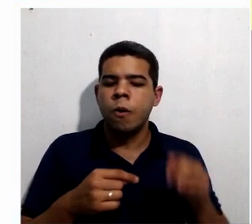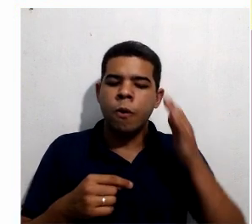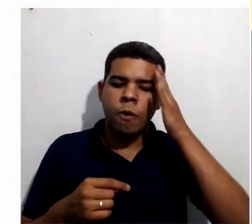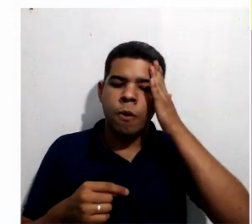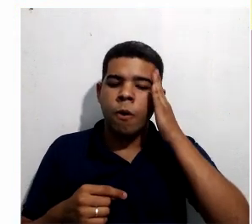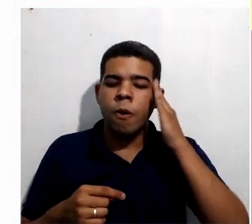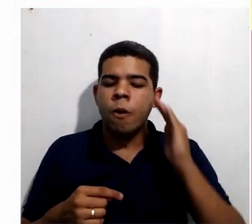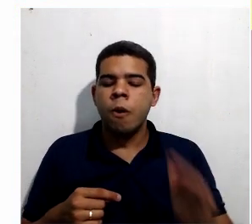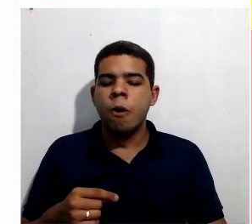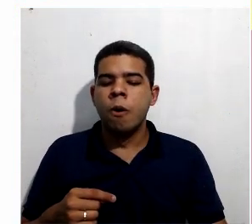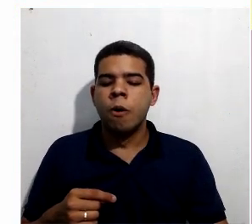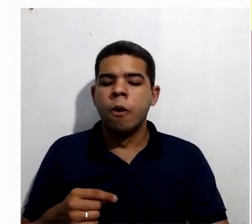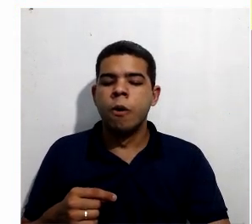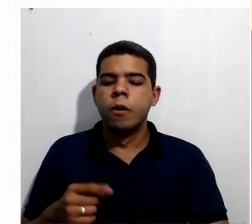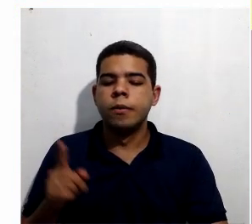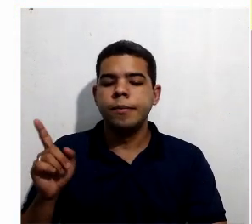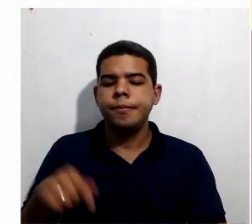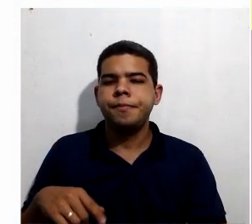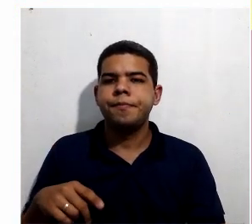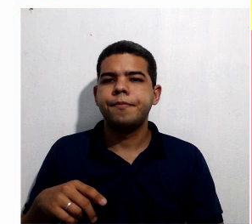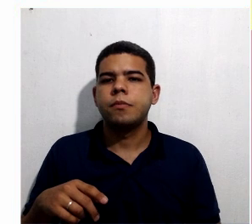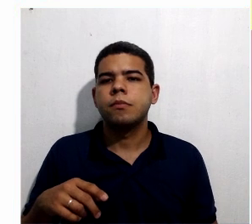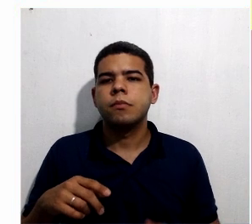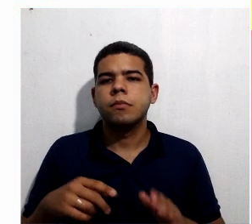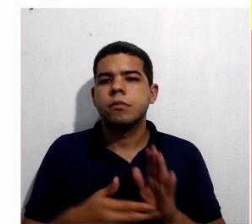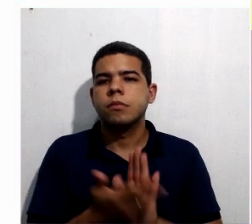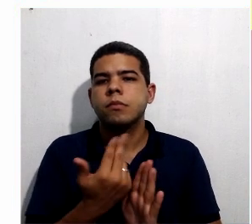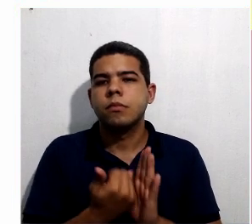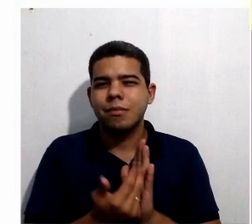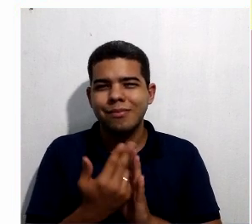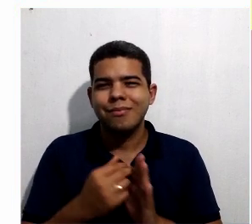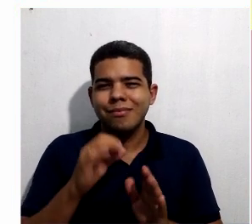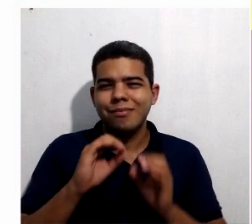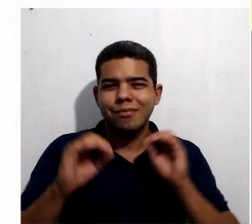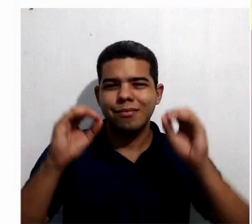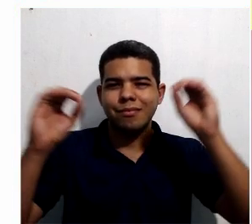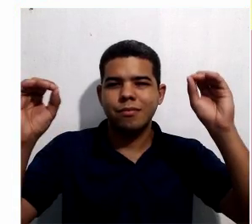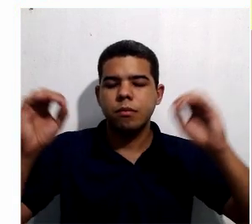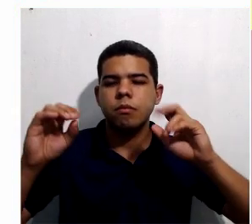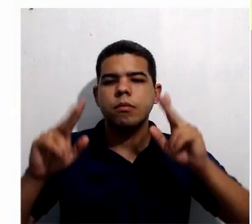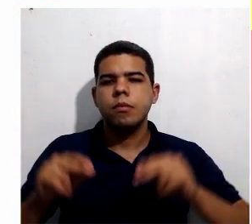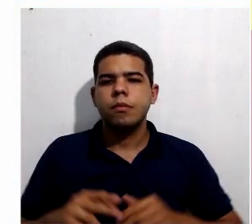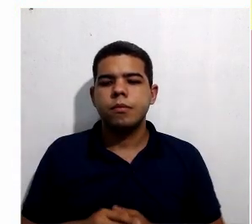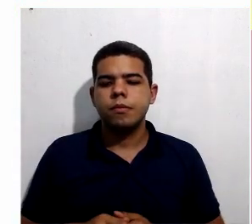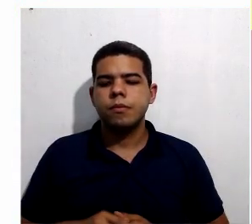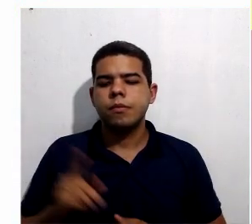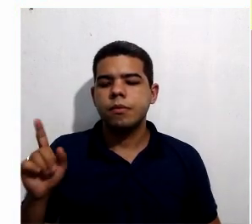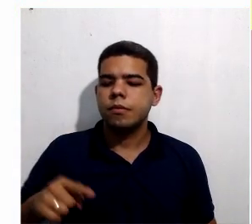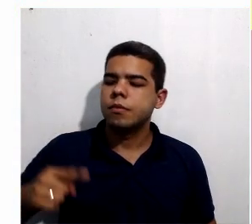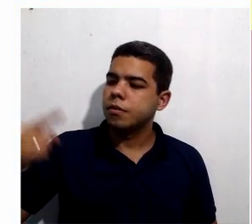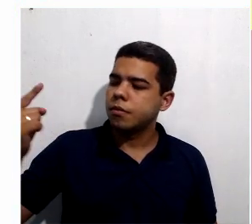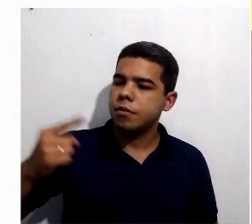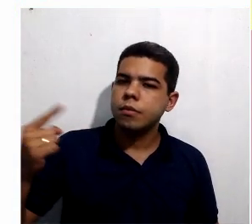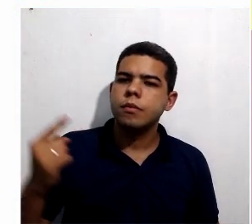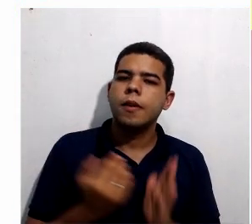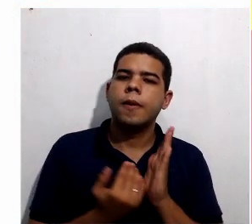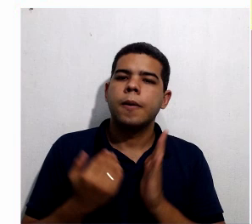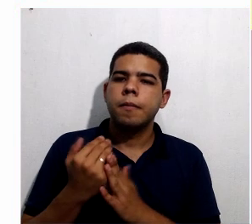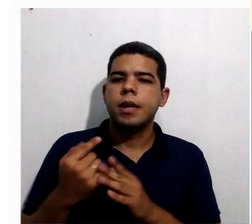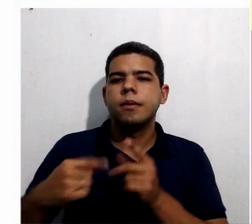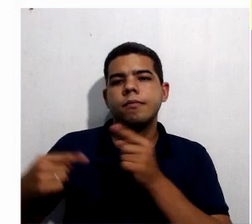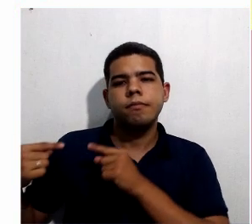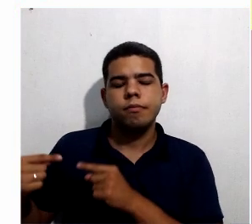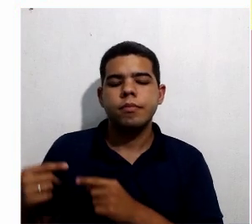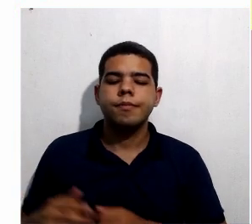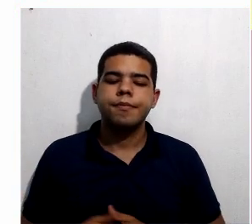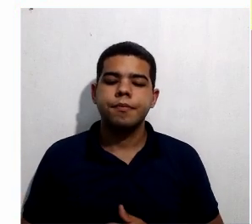consequência. Isso refere-se à imagem da figura anterior, das bolinhas. Eu posso fazer o quê? O primeiro mais as quantidades